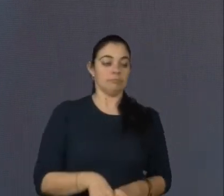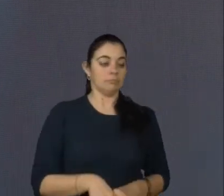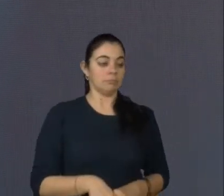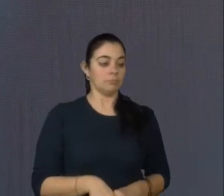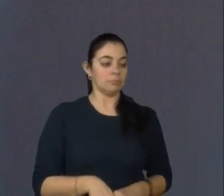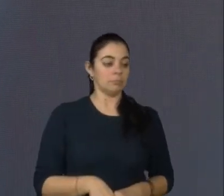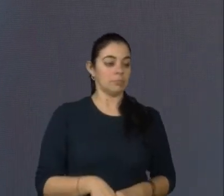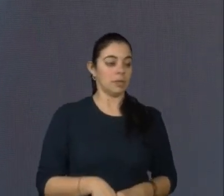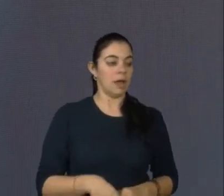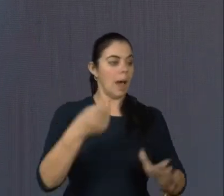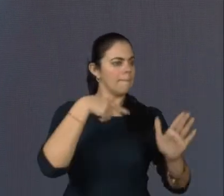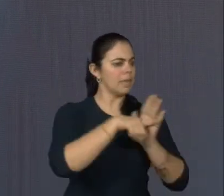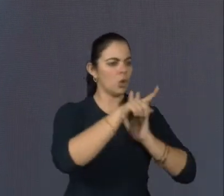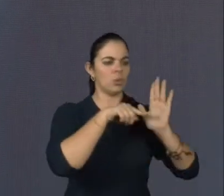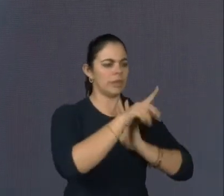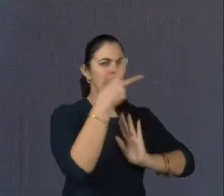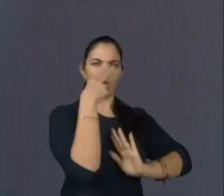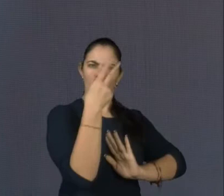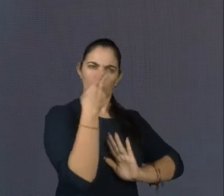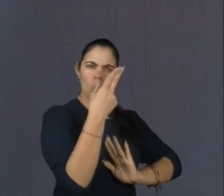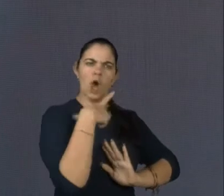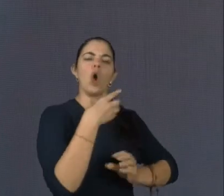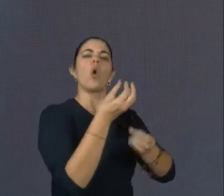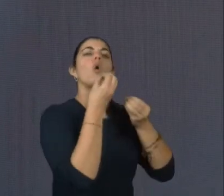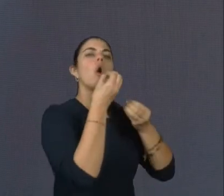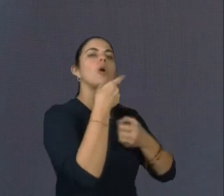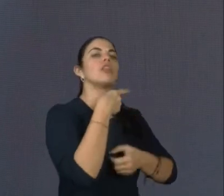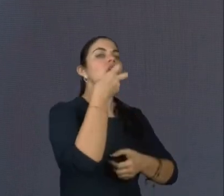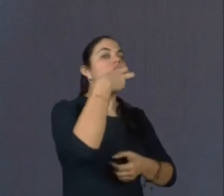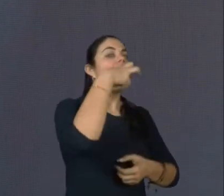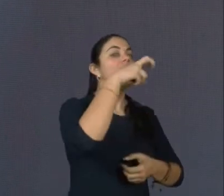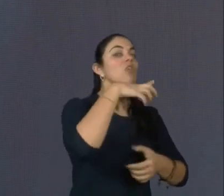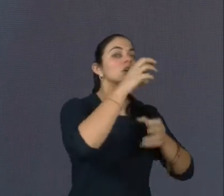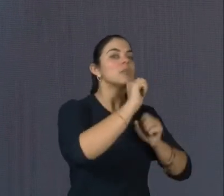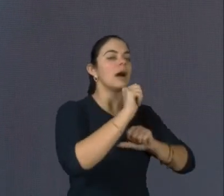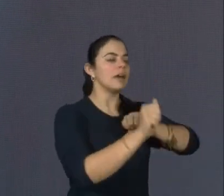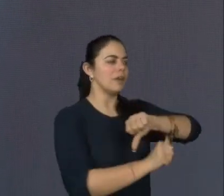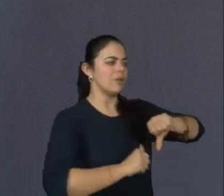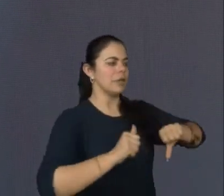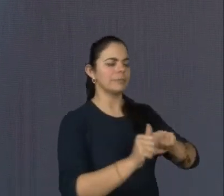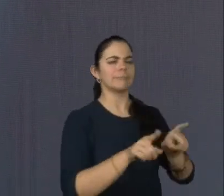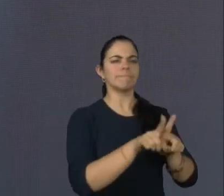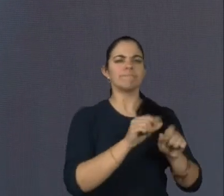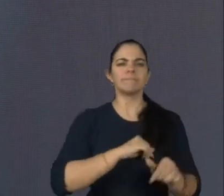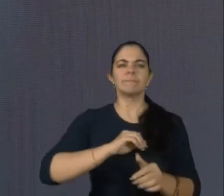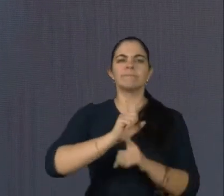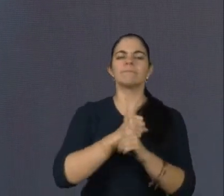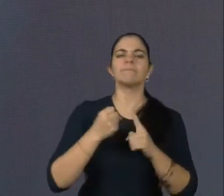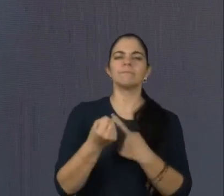a pergunta para você é a mesma, né, Ju? É. Como a sua voz pode provocar mudança na sociedade?